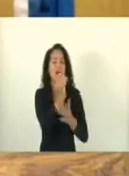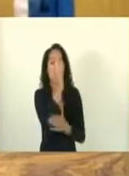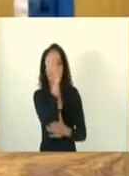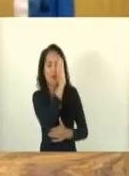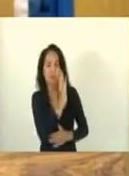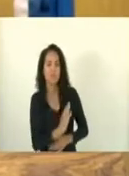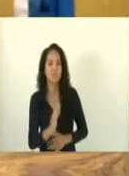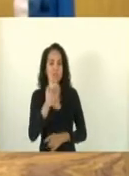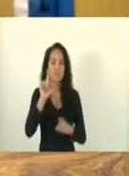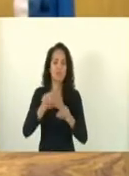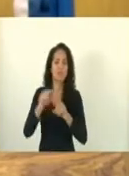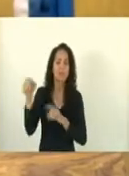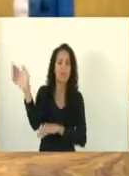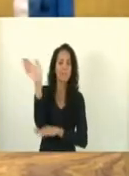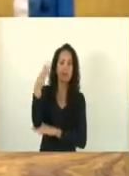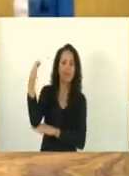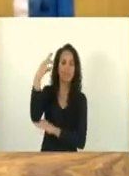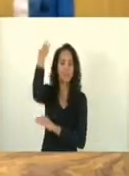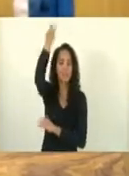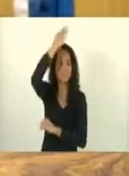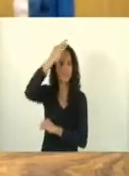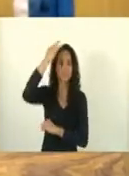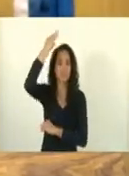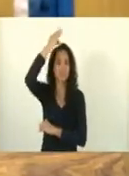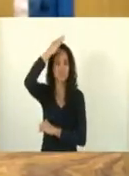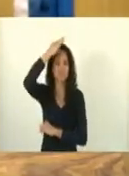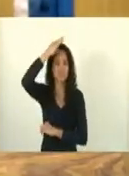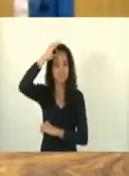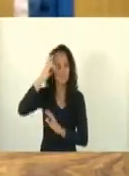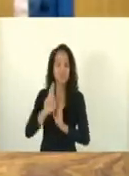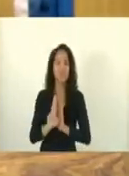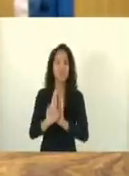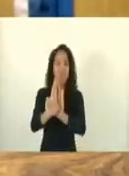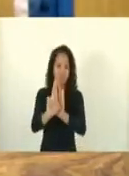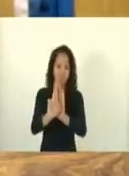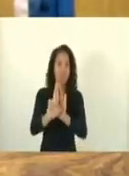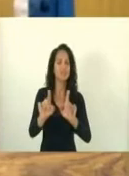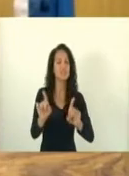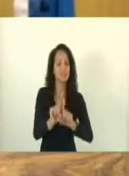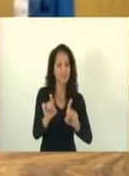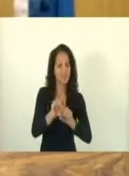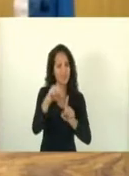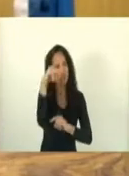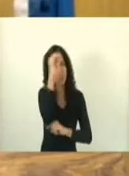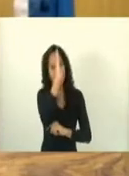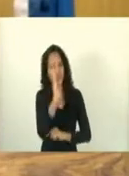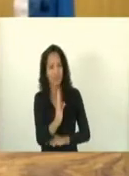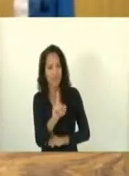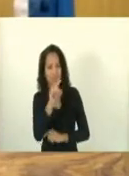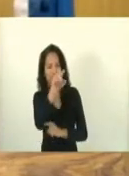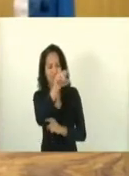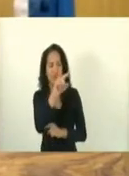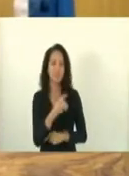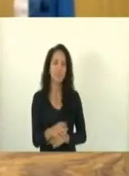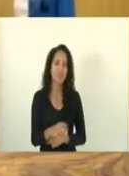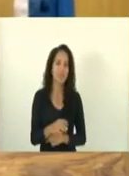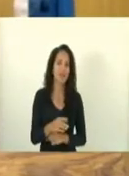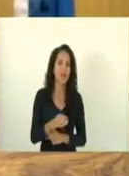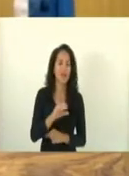Espírito Santo, levando a nossa bandeira para além do Brasil e chegando até no Oriente Médio.